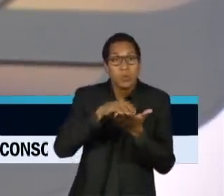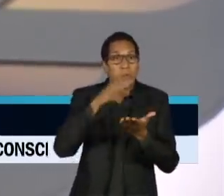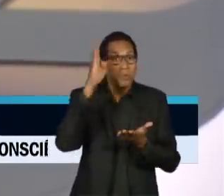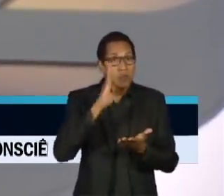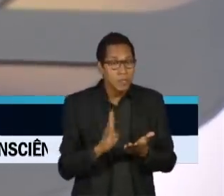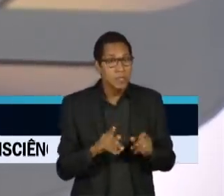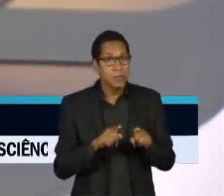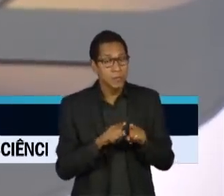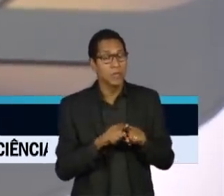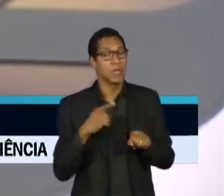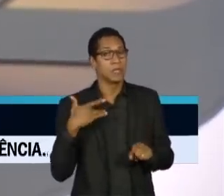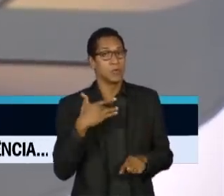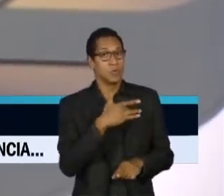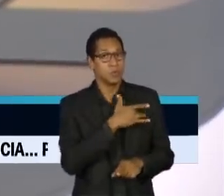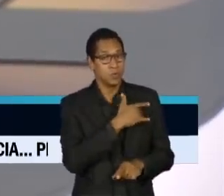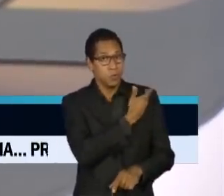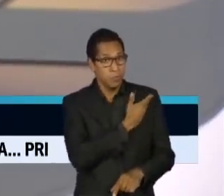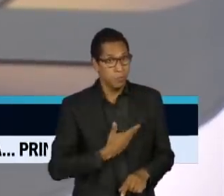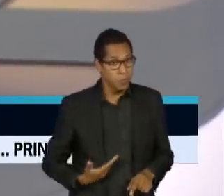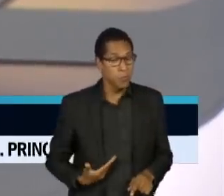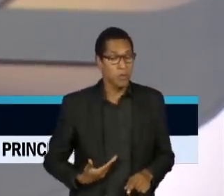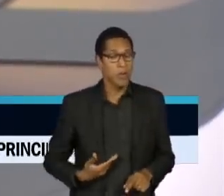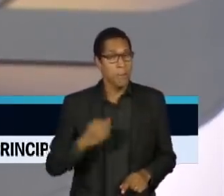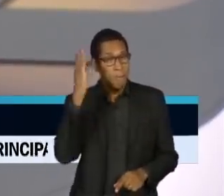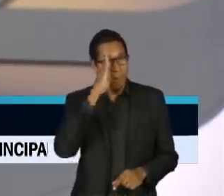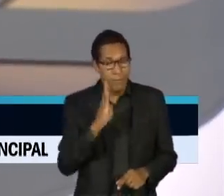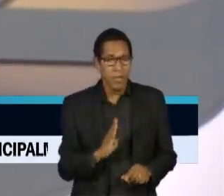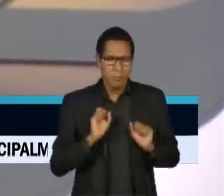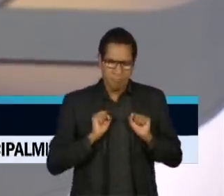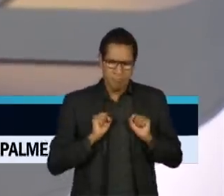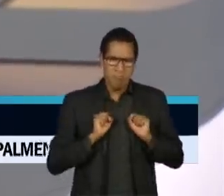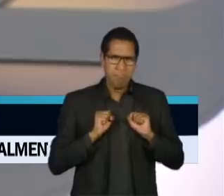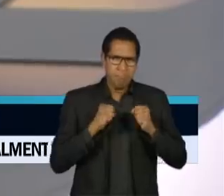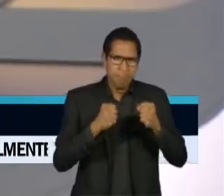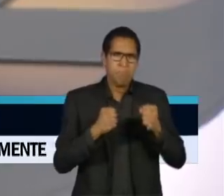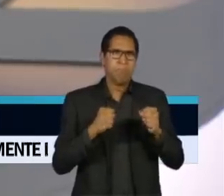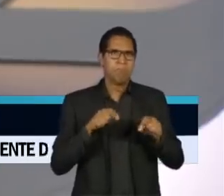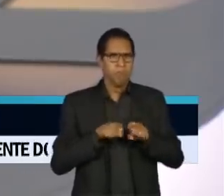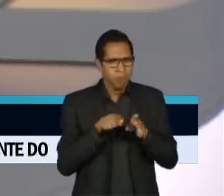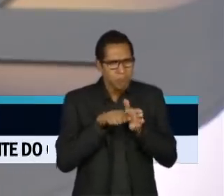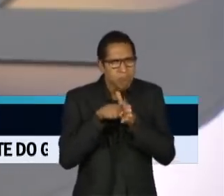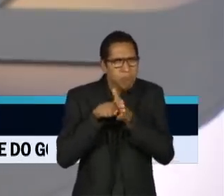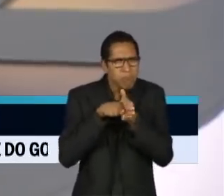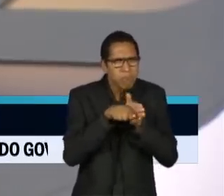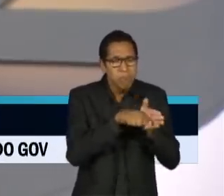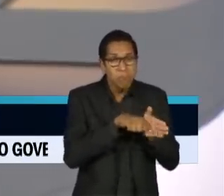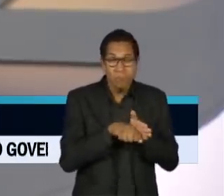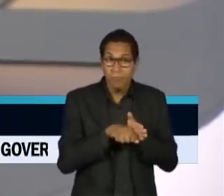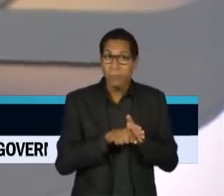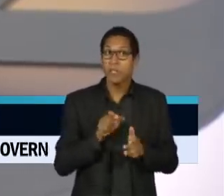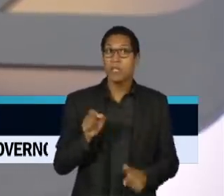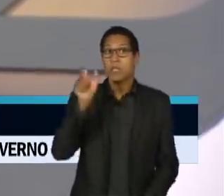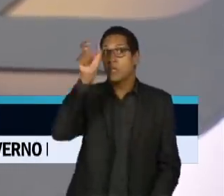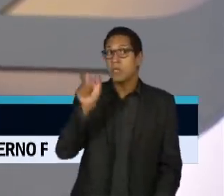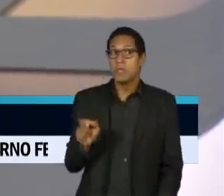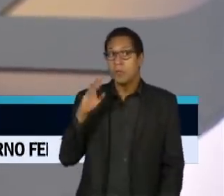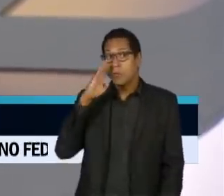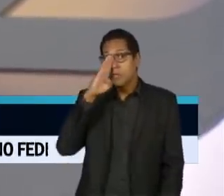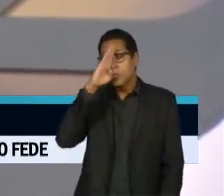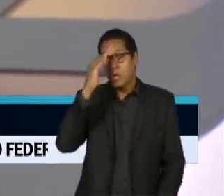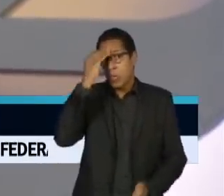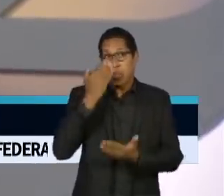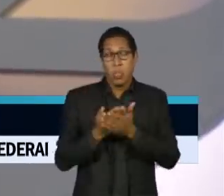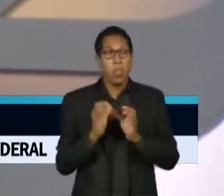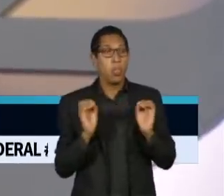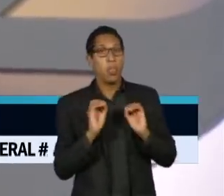brasileira, graças ao esforço dos seus cientistas, está fazendo um trabalho incrível. E a despeito de um presidente negacionista, a gente conseguiu ter uma taxa